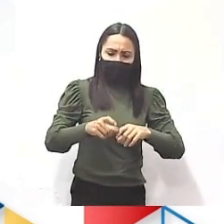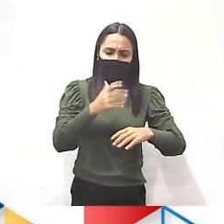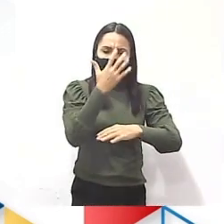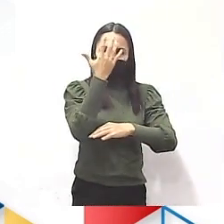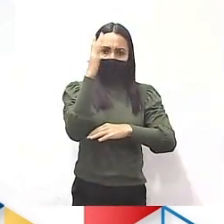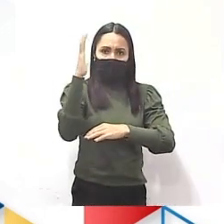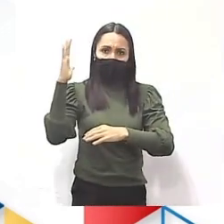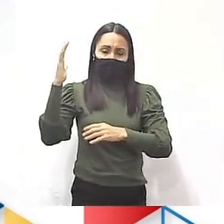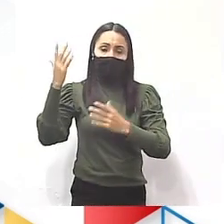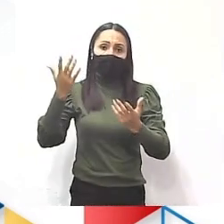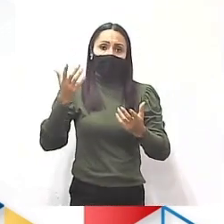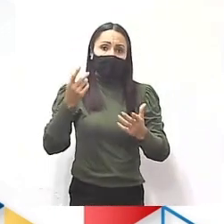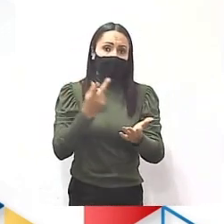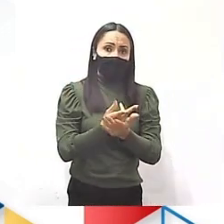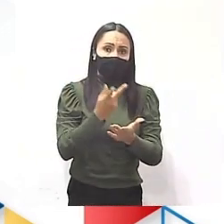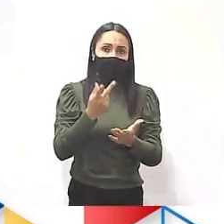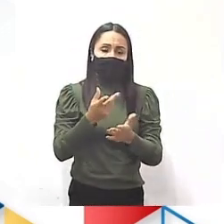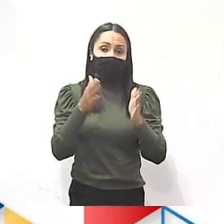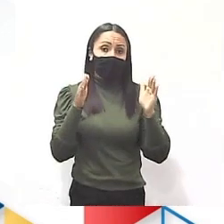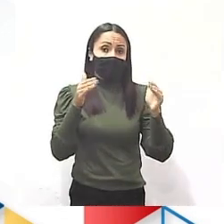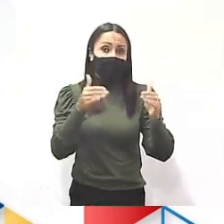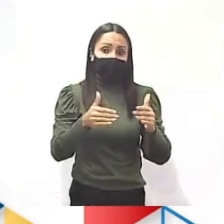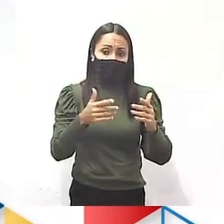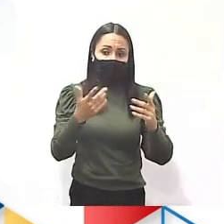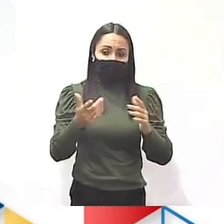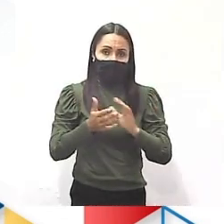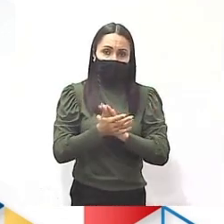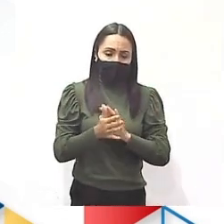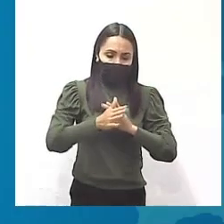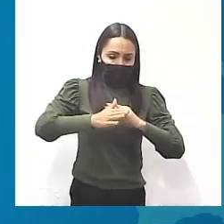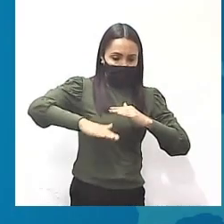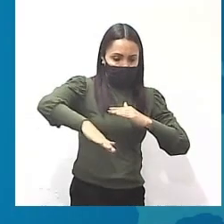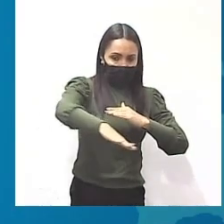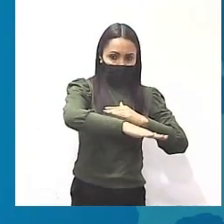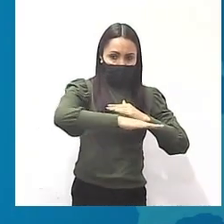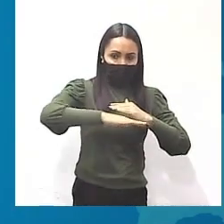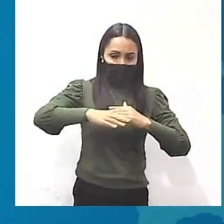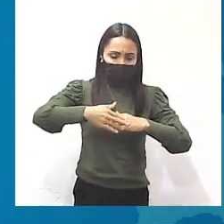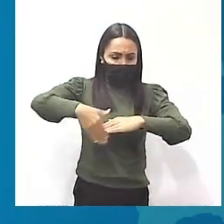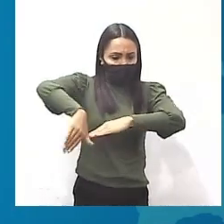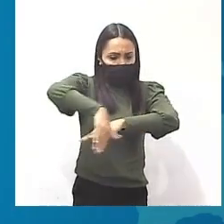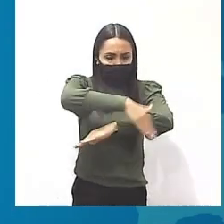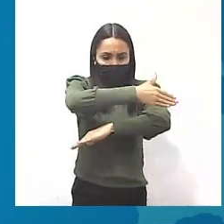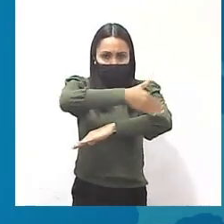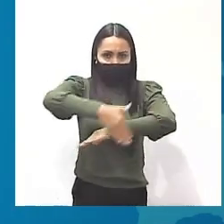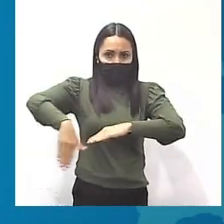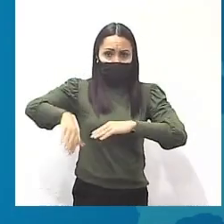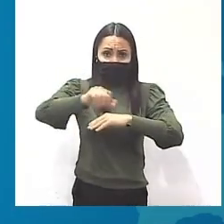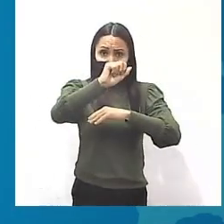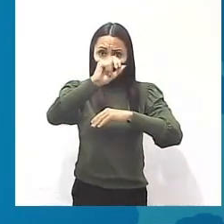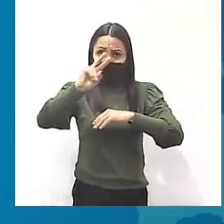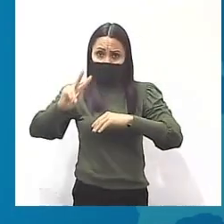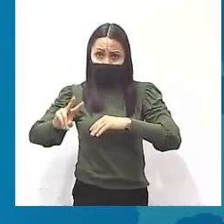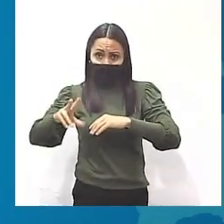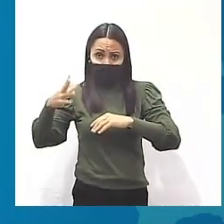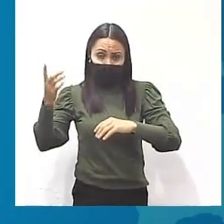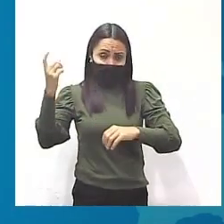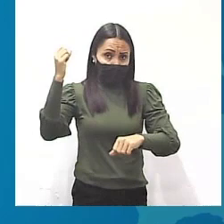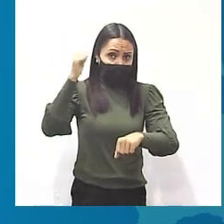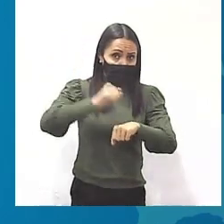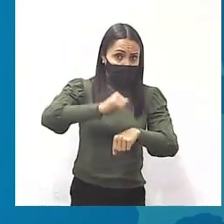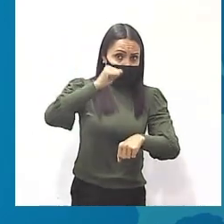acontecer devido à concentração de asfalto, ruas, avenidas,